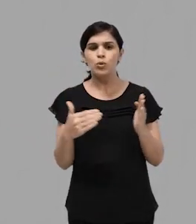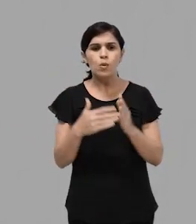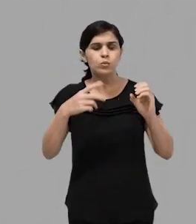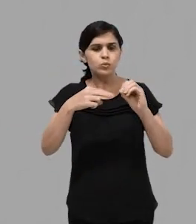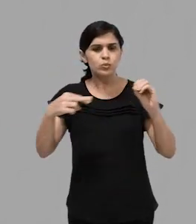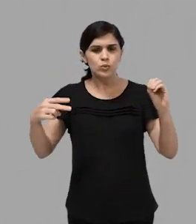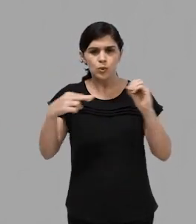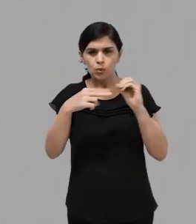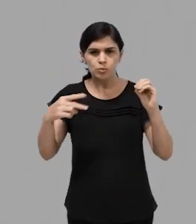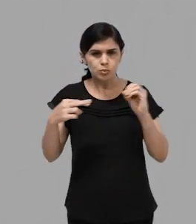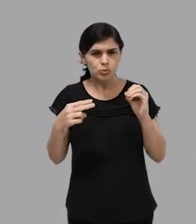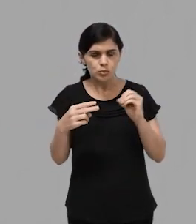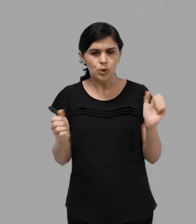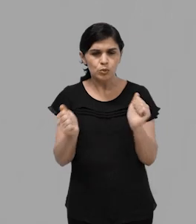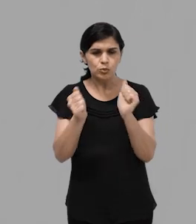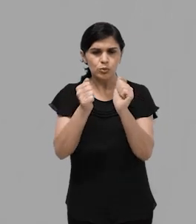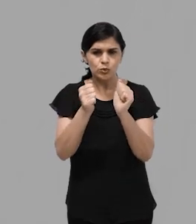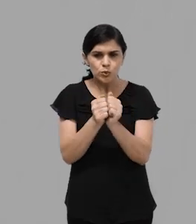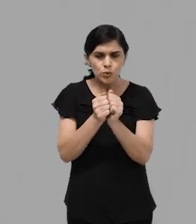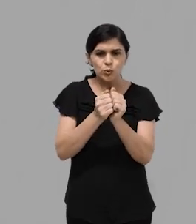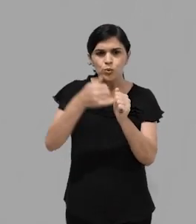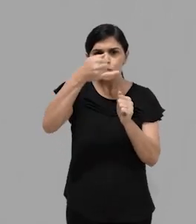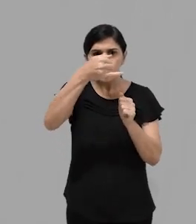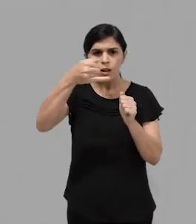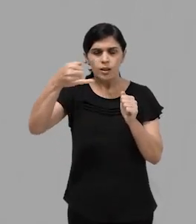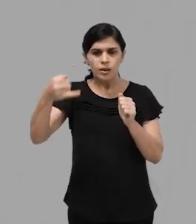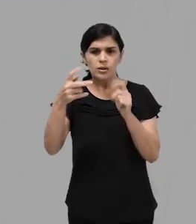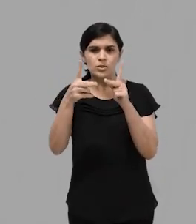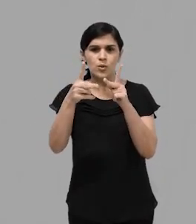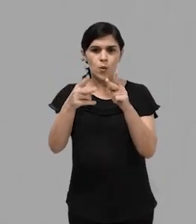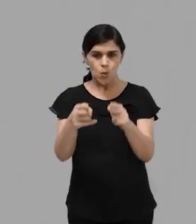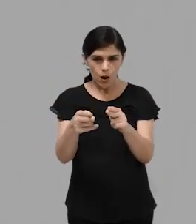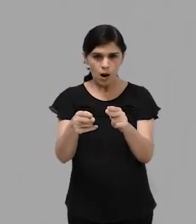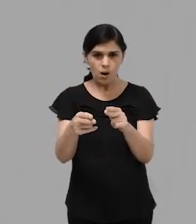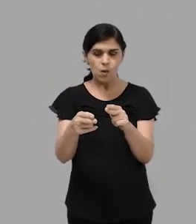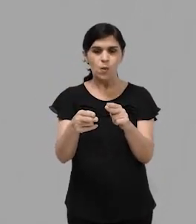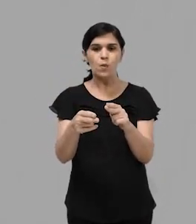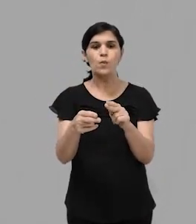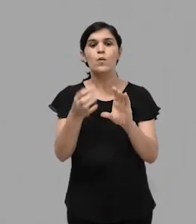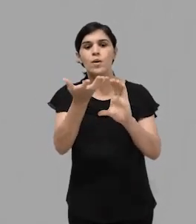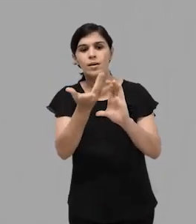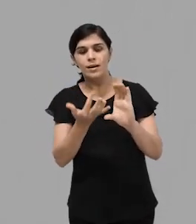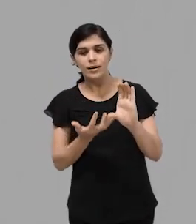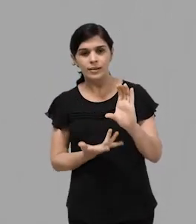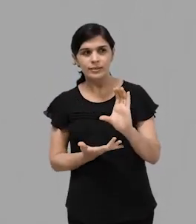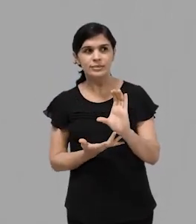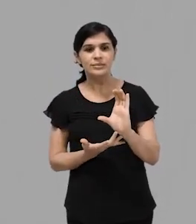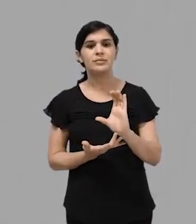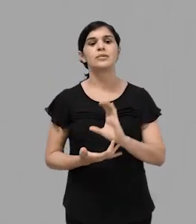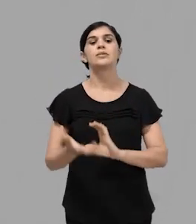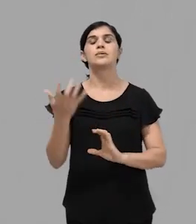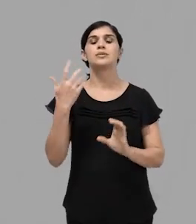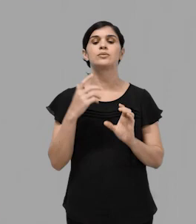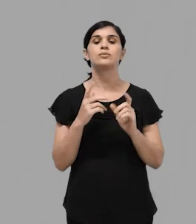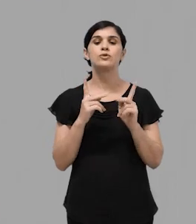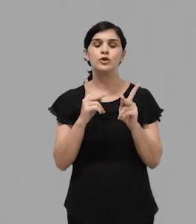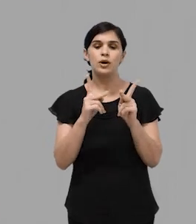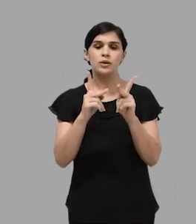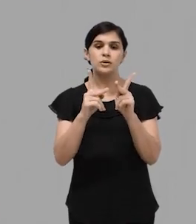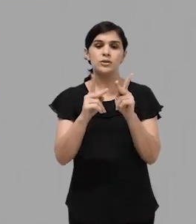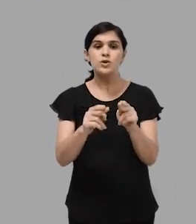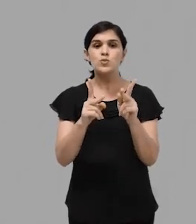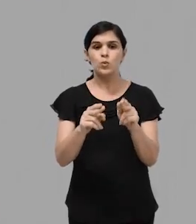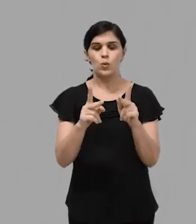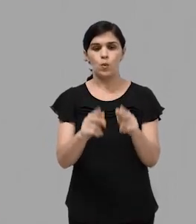mesma linha vertical, eles vão apresentar características químicas semelhantes, ou seja,